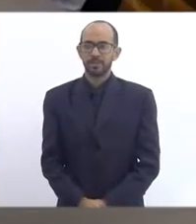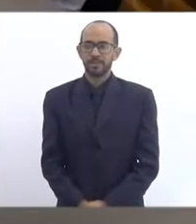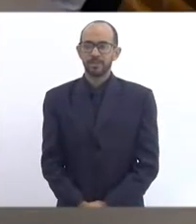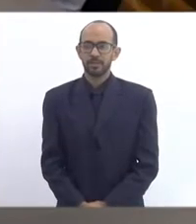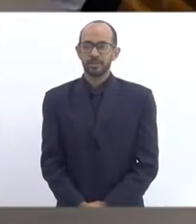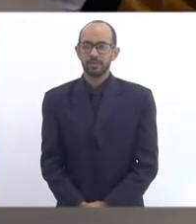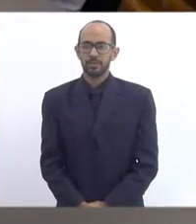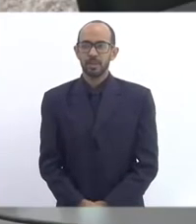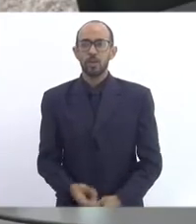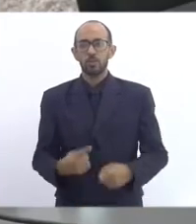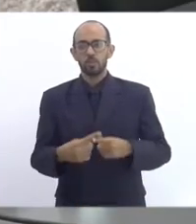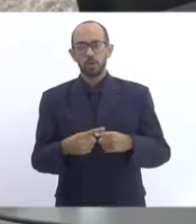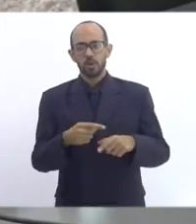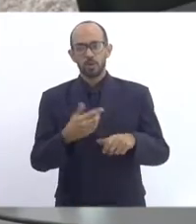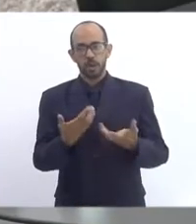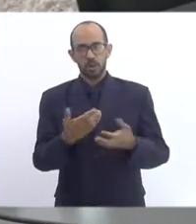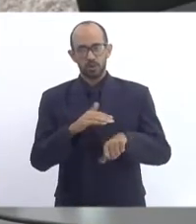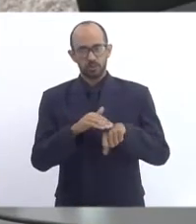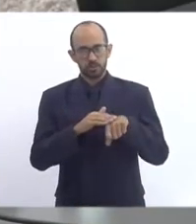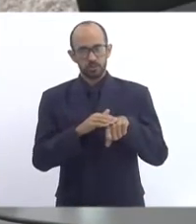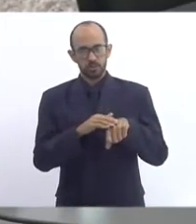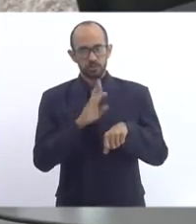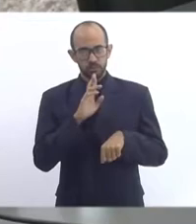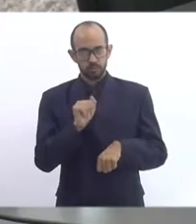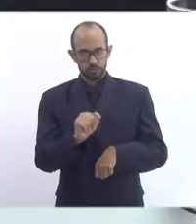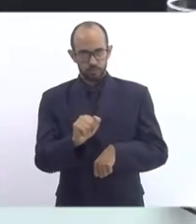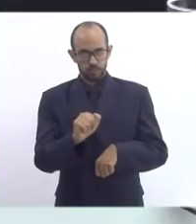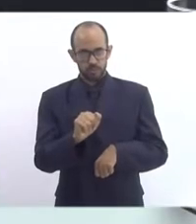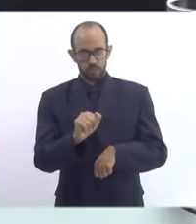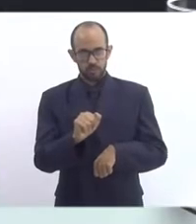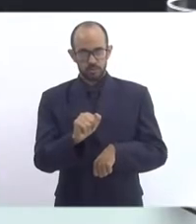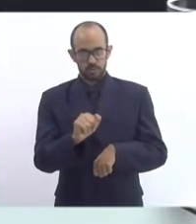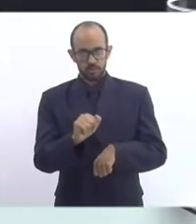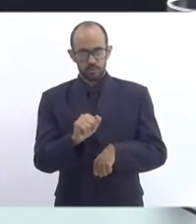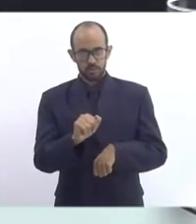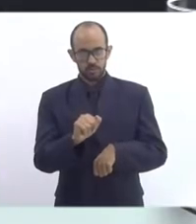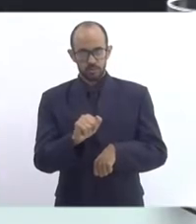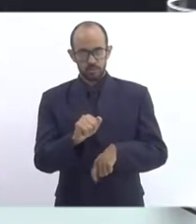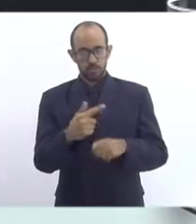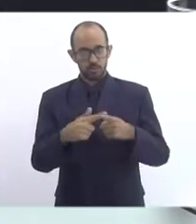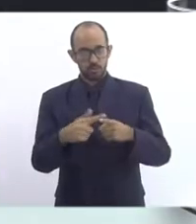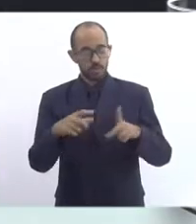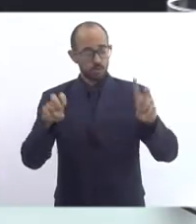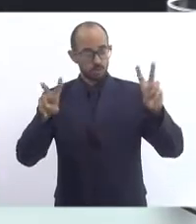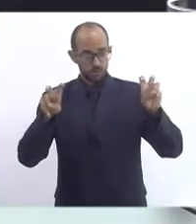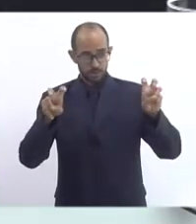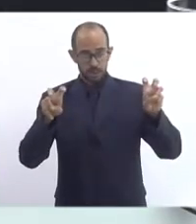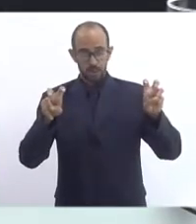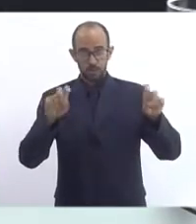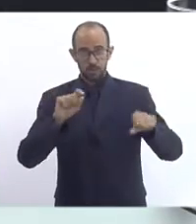Eu quero conversar com a Amorim, mas... Não, quero... é um tema... Olha só. Porque